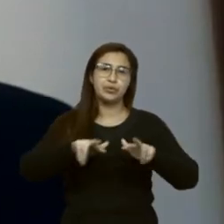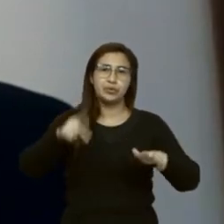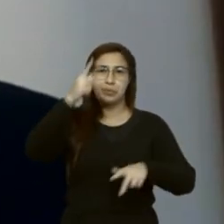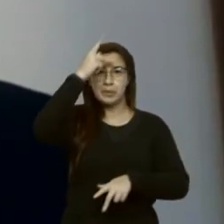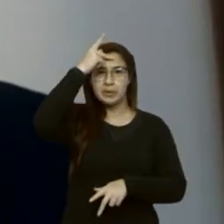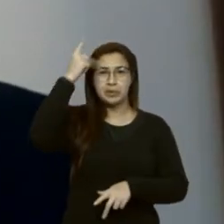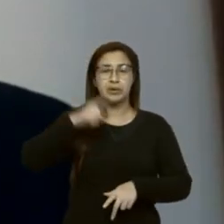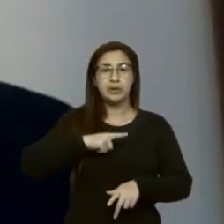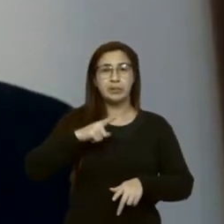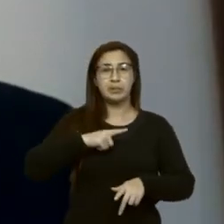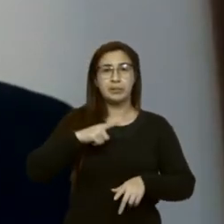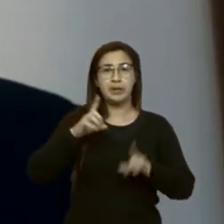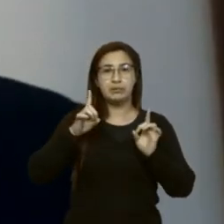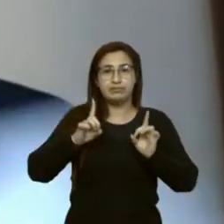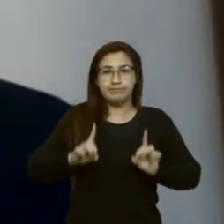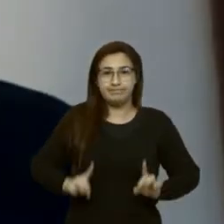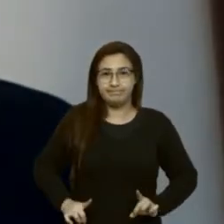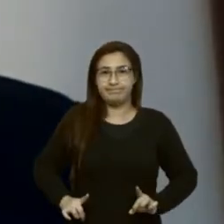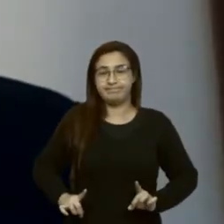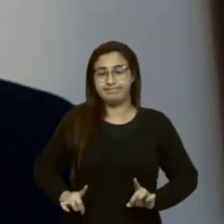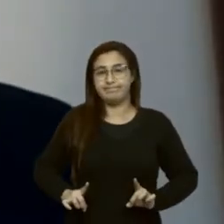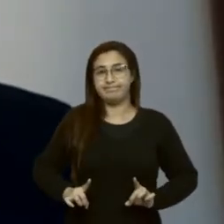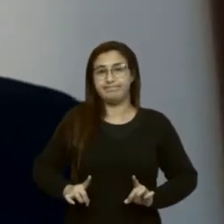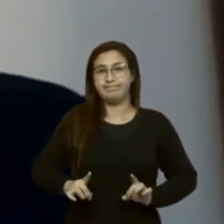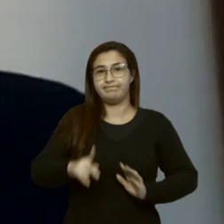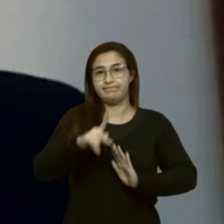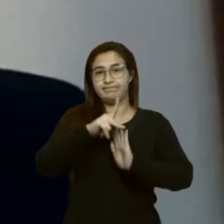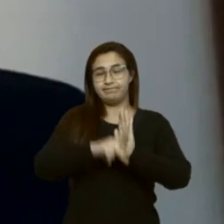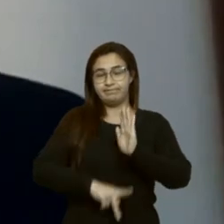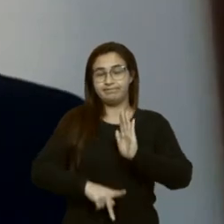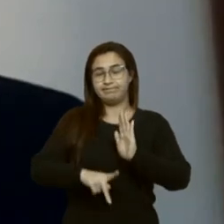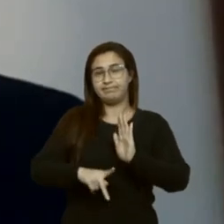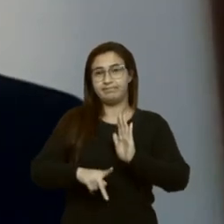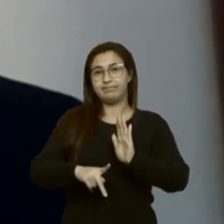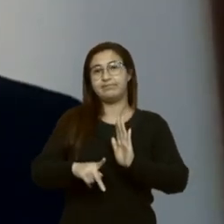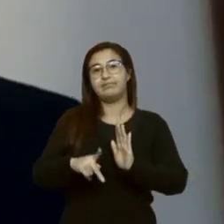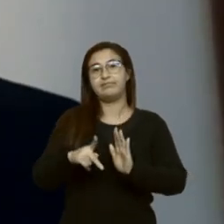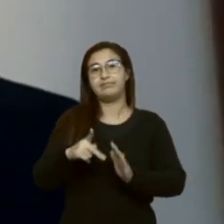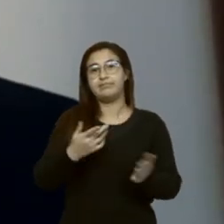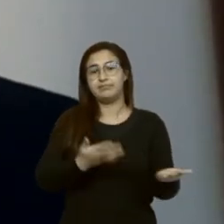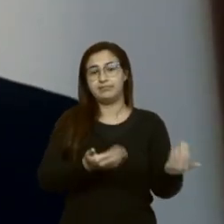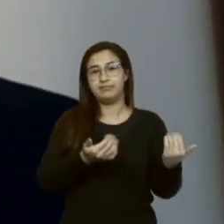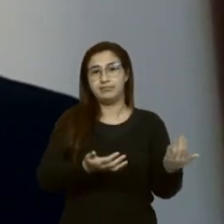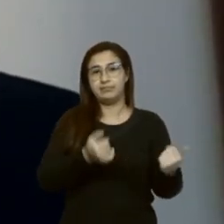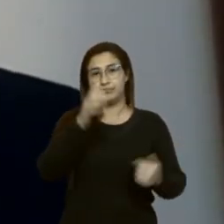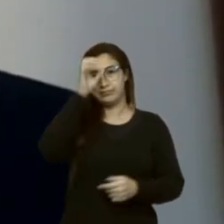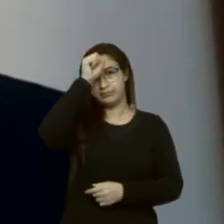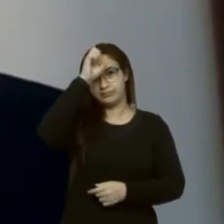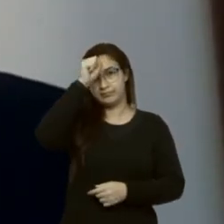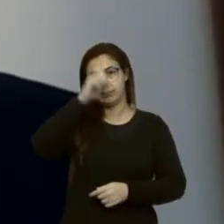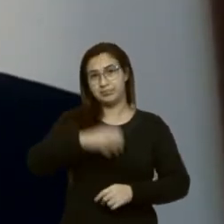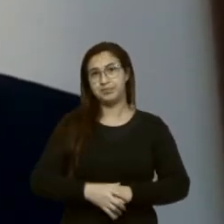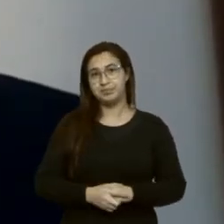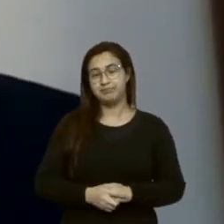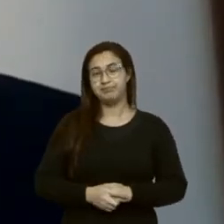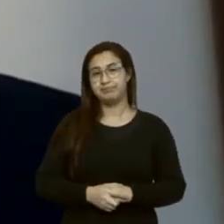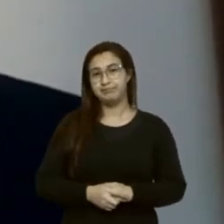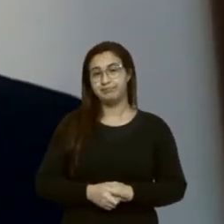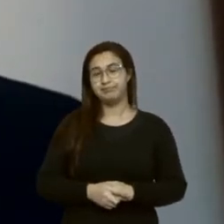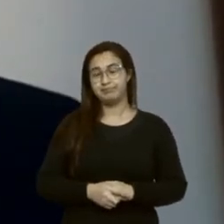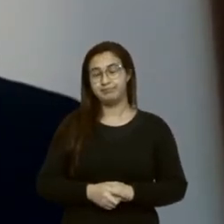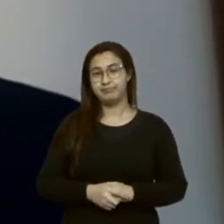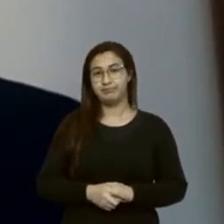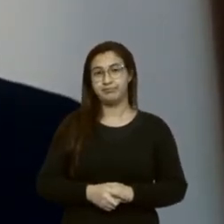física no programa Jovem Aprendiz. Conforme os fiscais, a